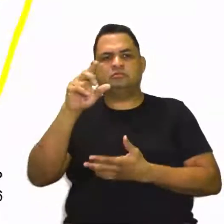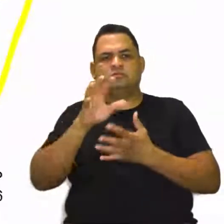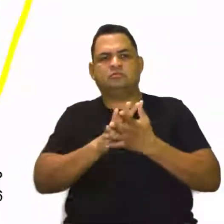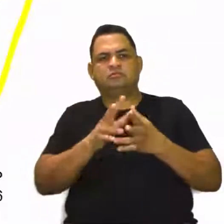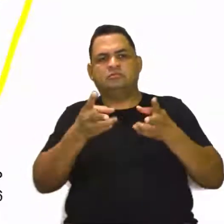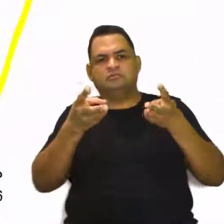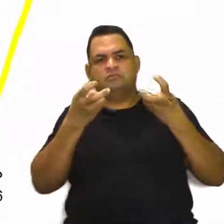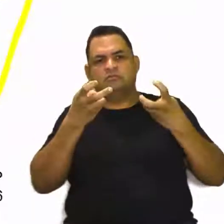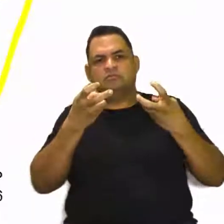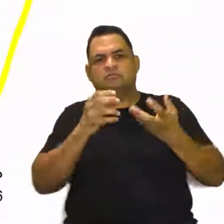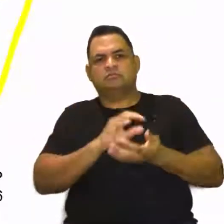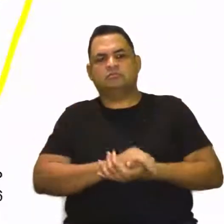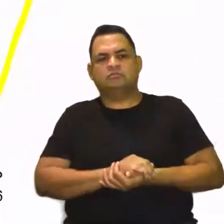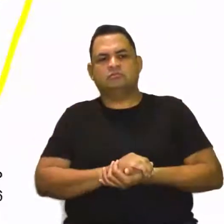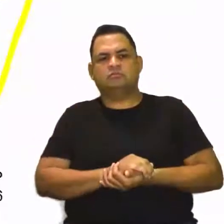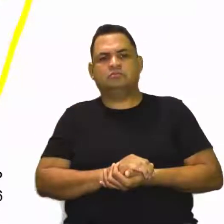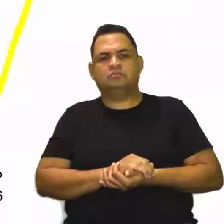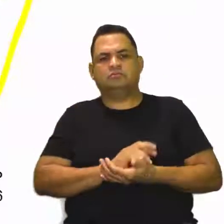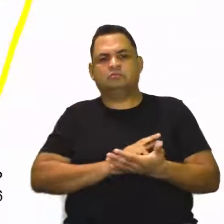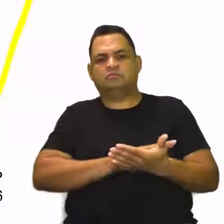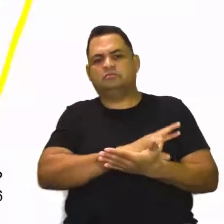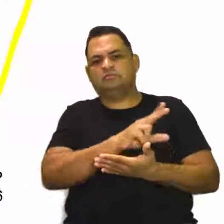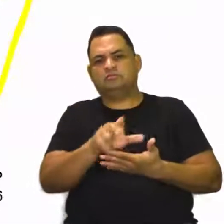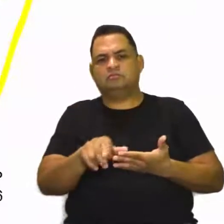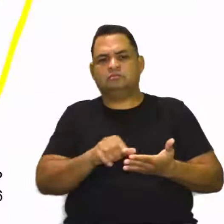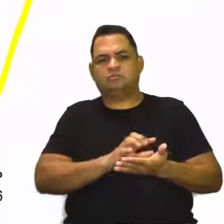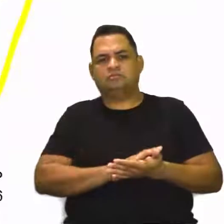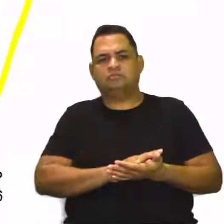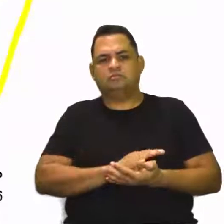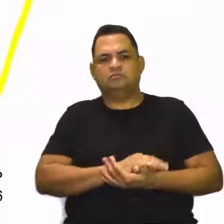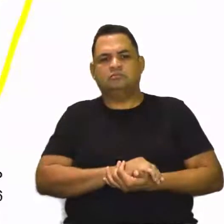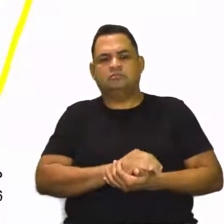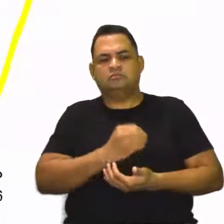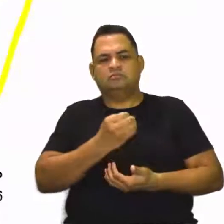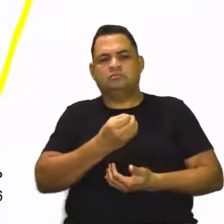perceber aí diversos níveis